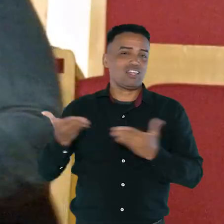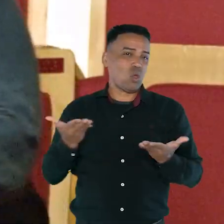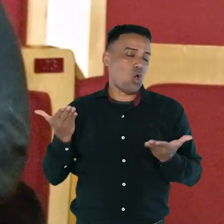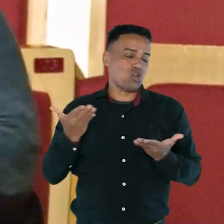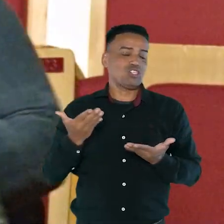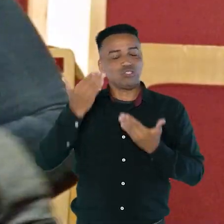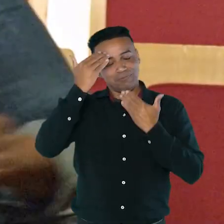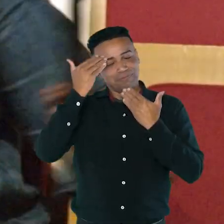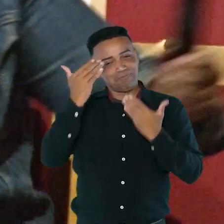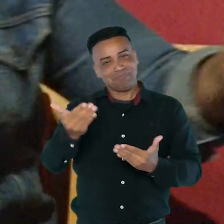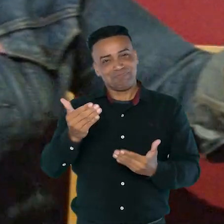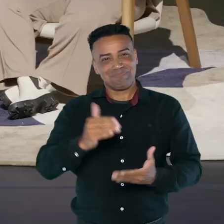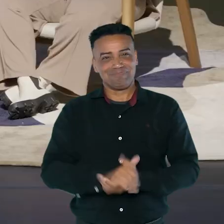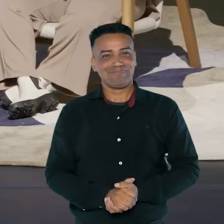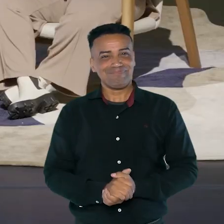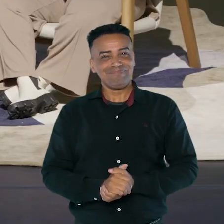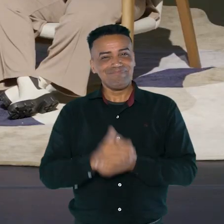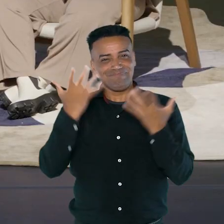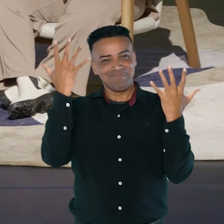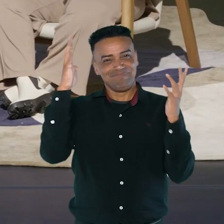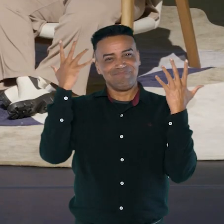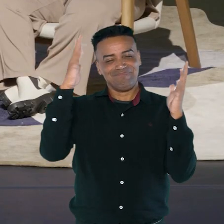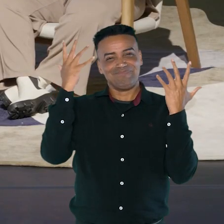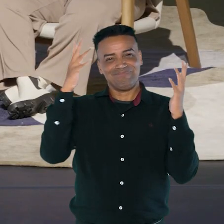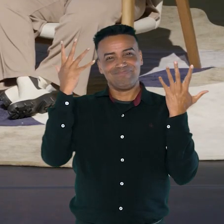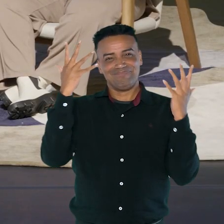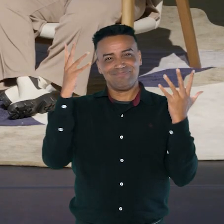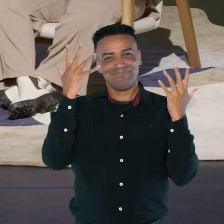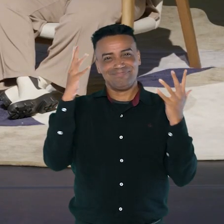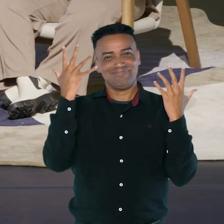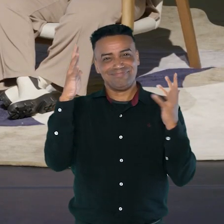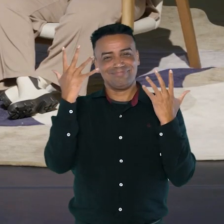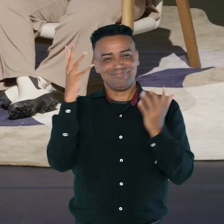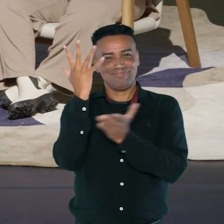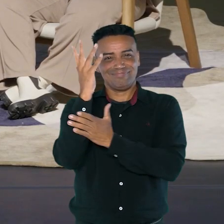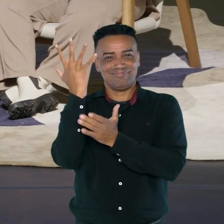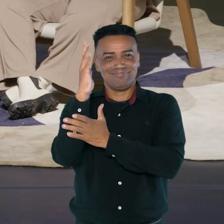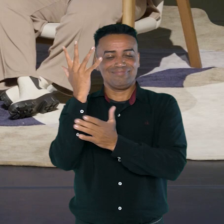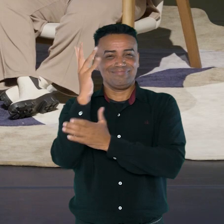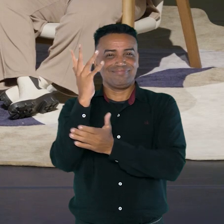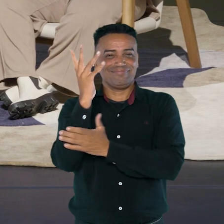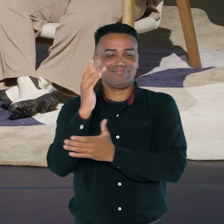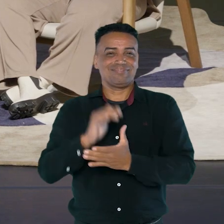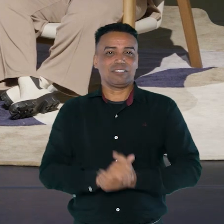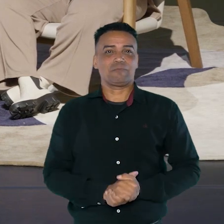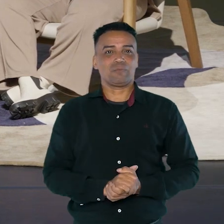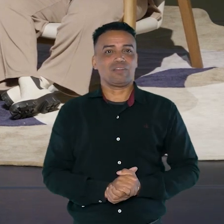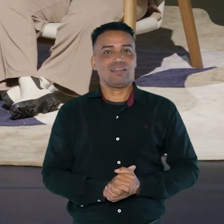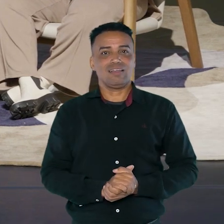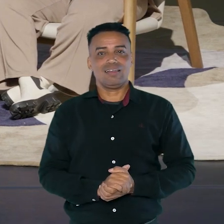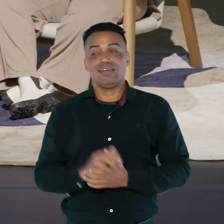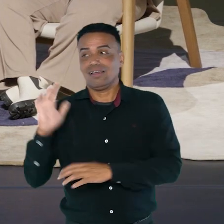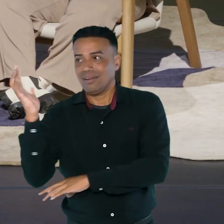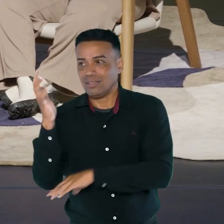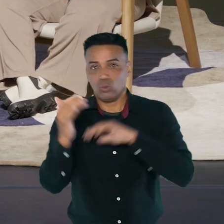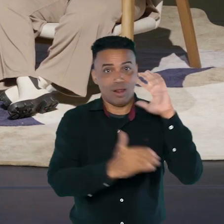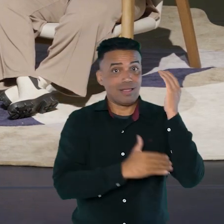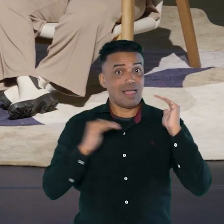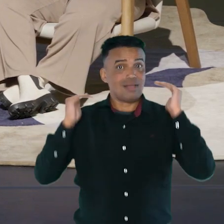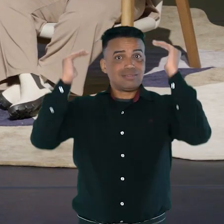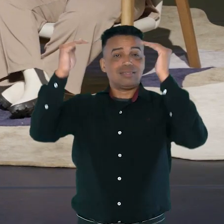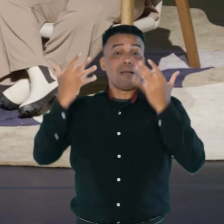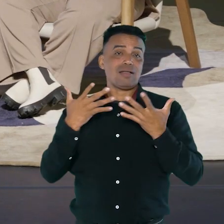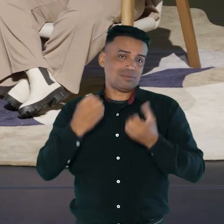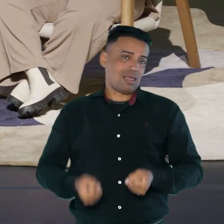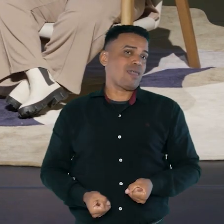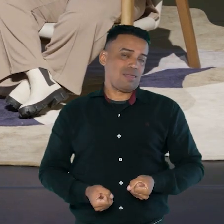Obrigada. Andresa é uma mulher negra, com aproximadamente 40 e poucos anos. Natureza acima de tudo, aceita